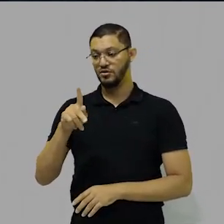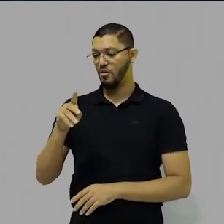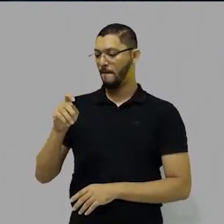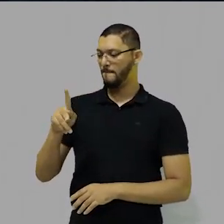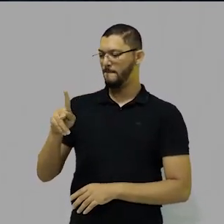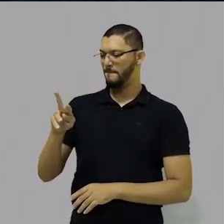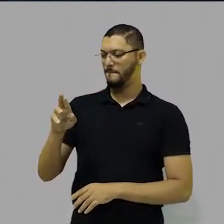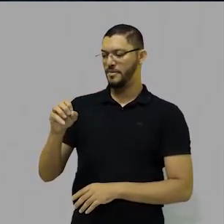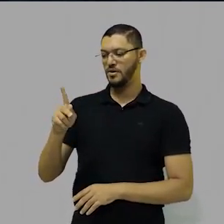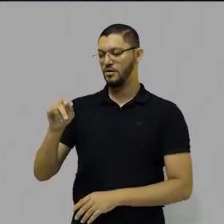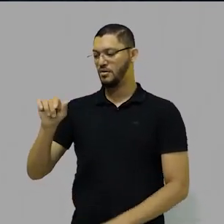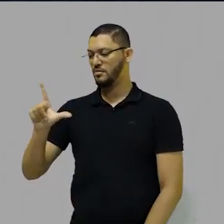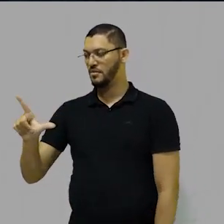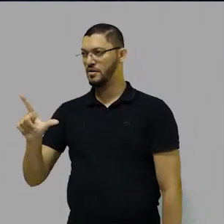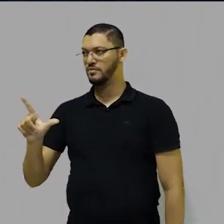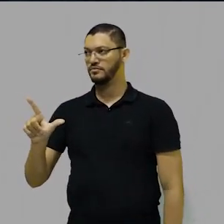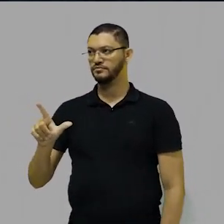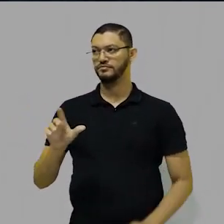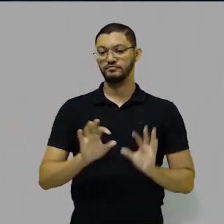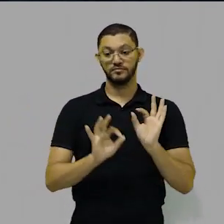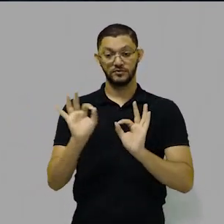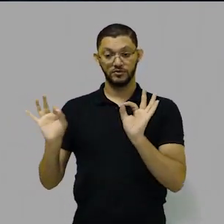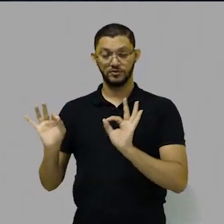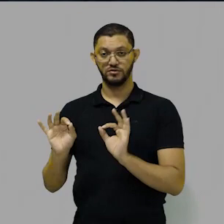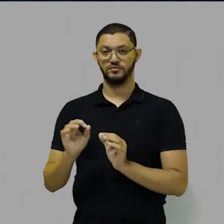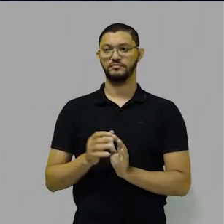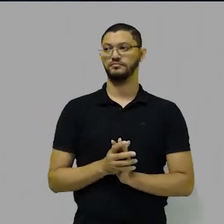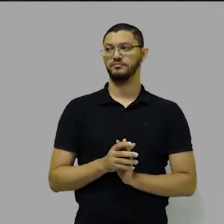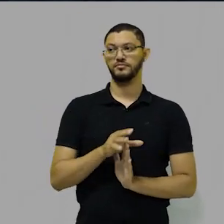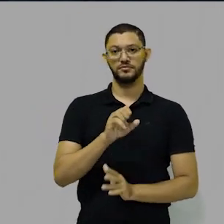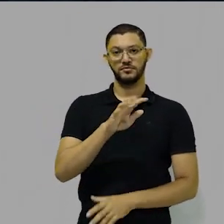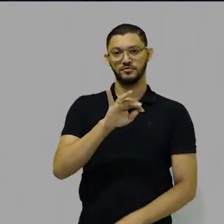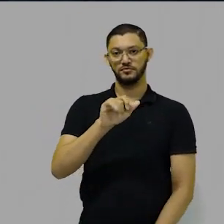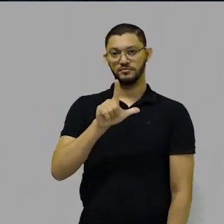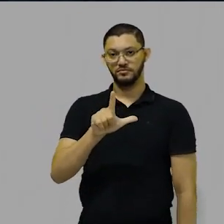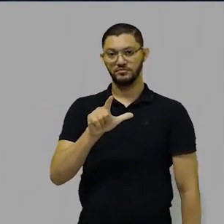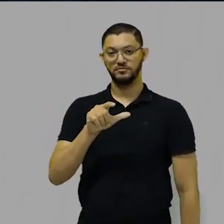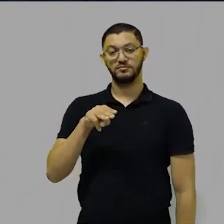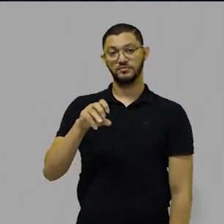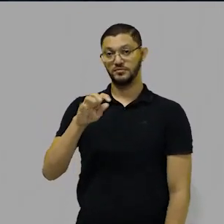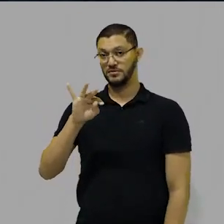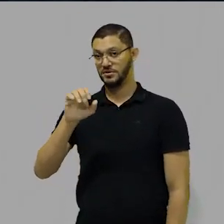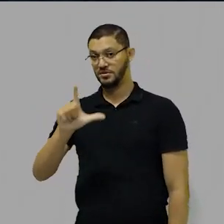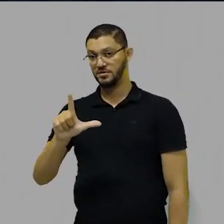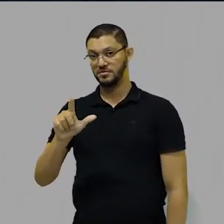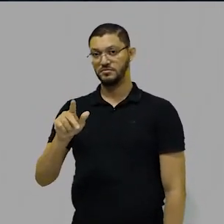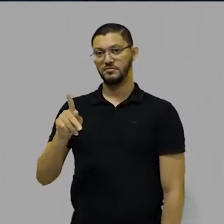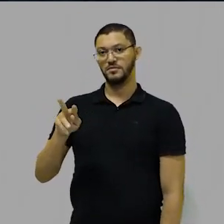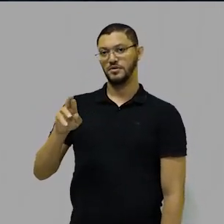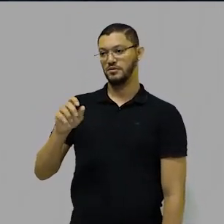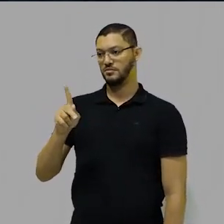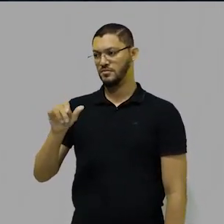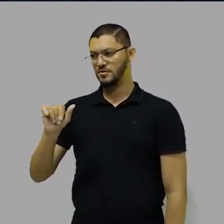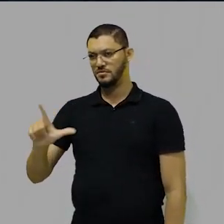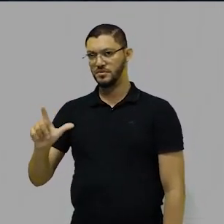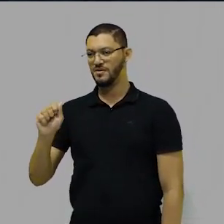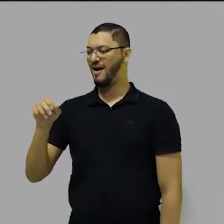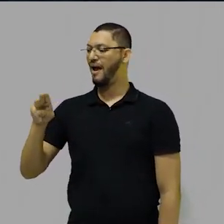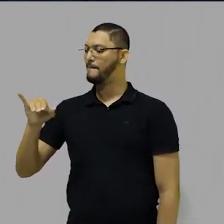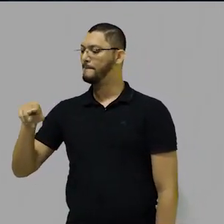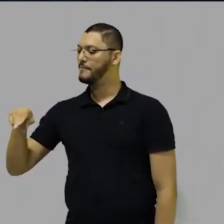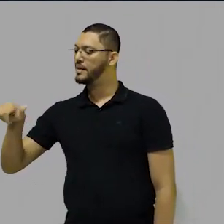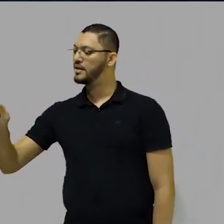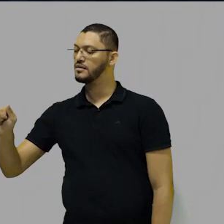propil, a ordem alfabética vai ficar etil, metil, propil,